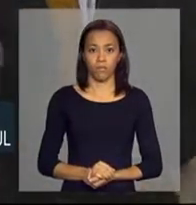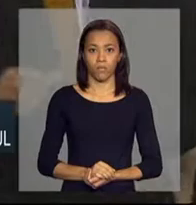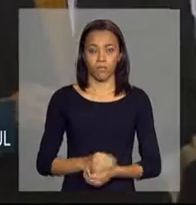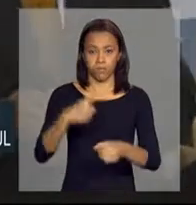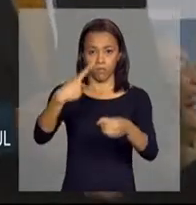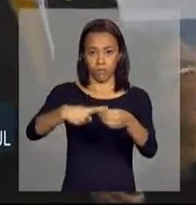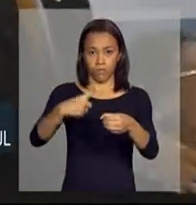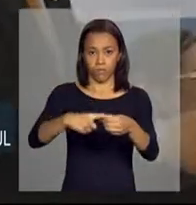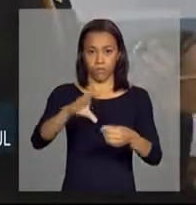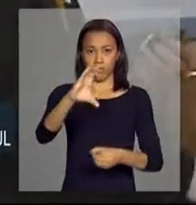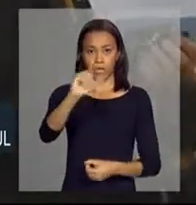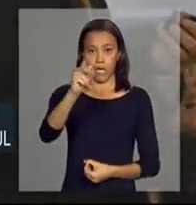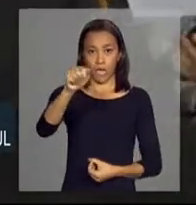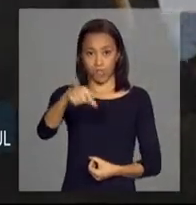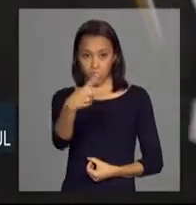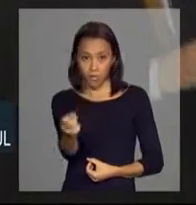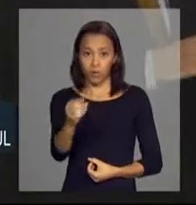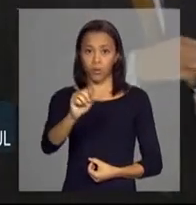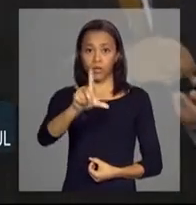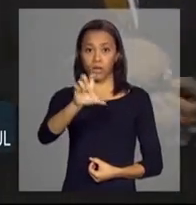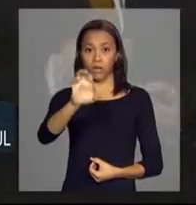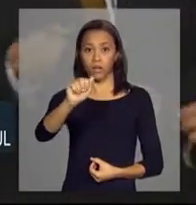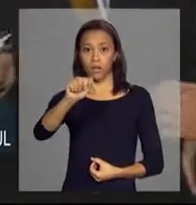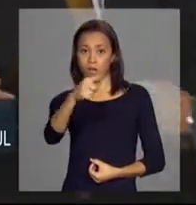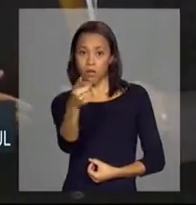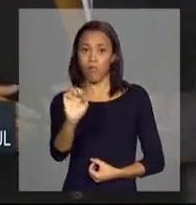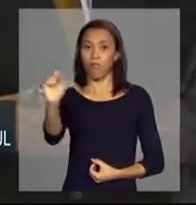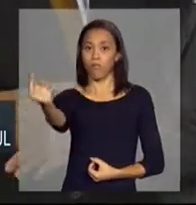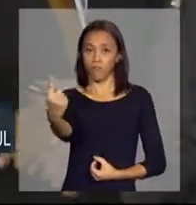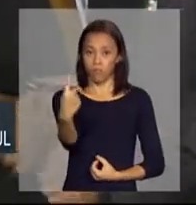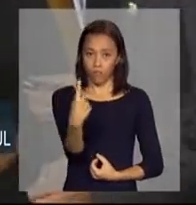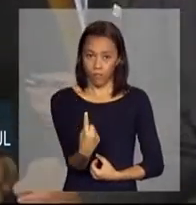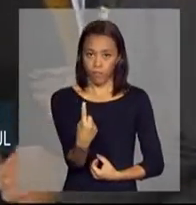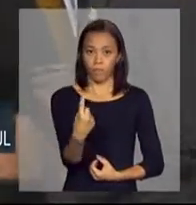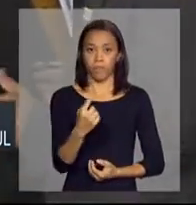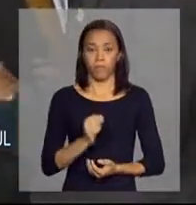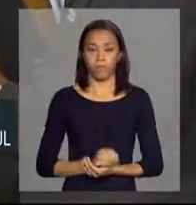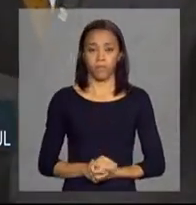Capão do Leão, prefeito Cláudio Luiz Schroeder Vitória;